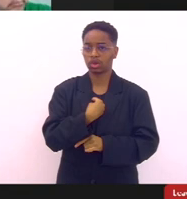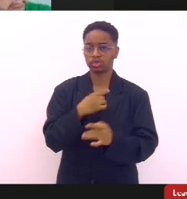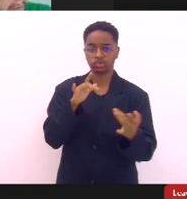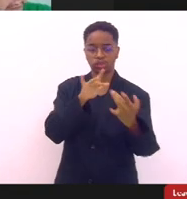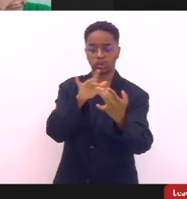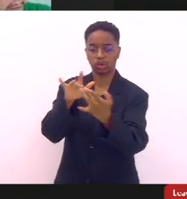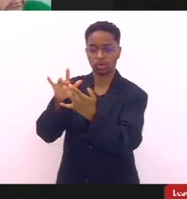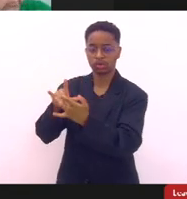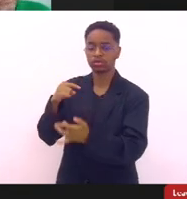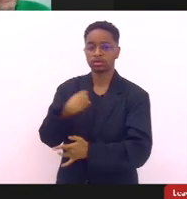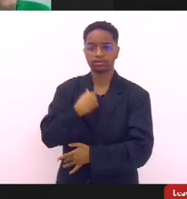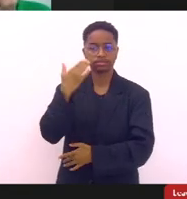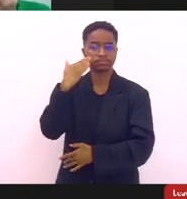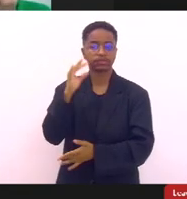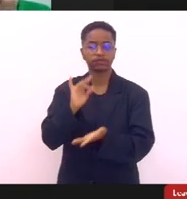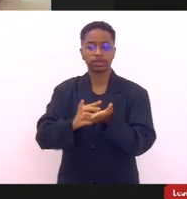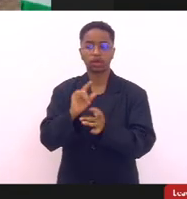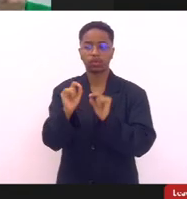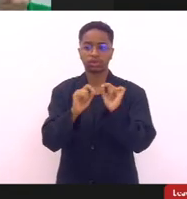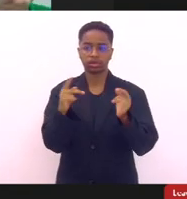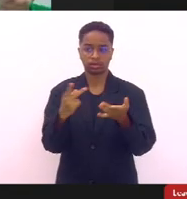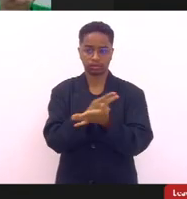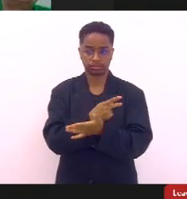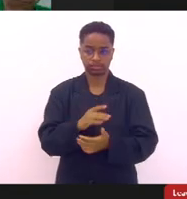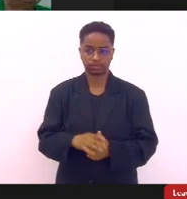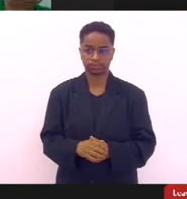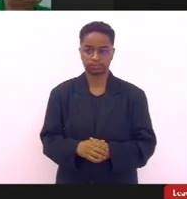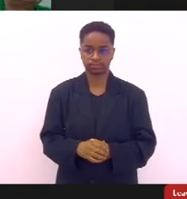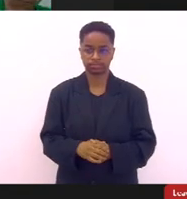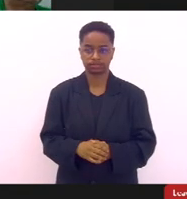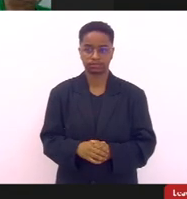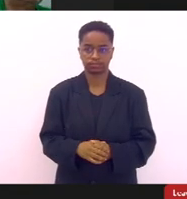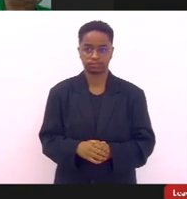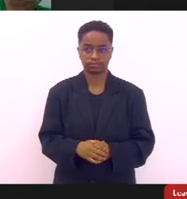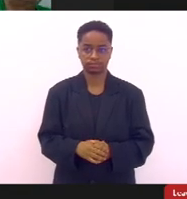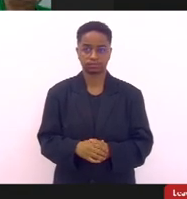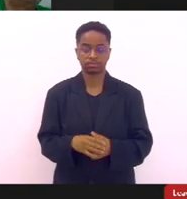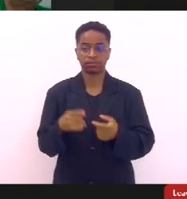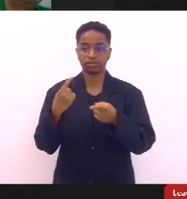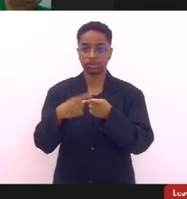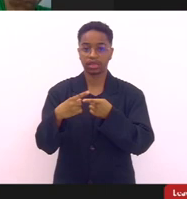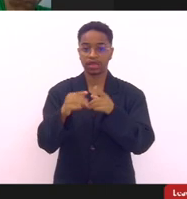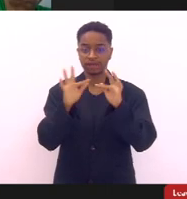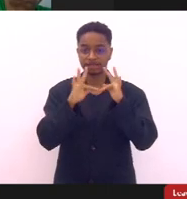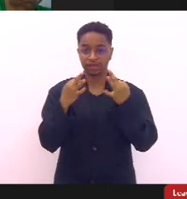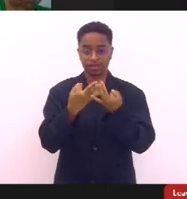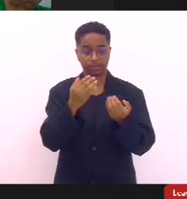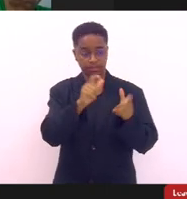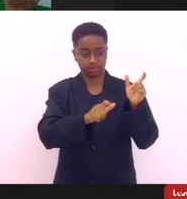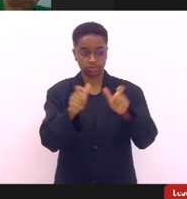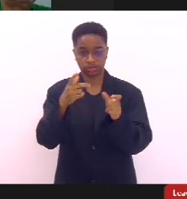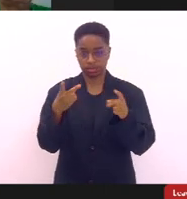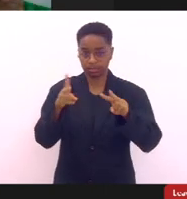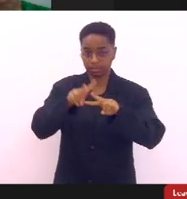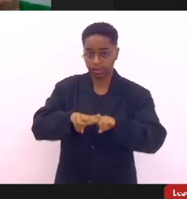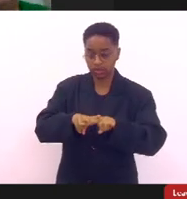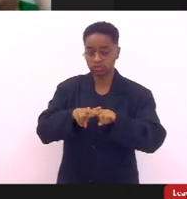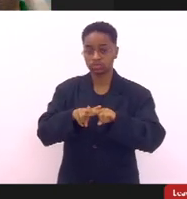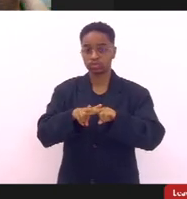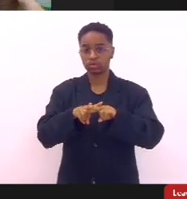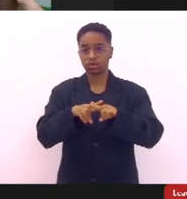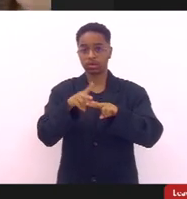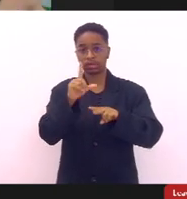que sabemos a realidade, o que, que acontece. Tá? A família dos presos que sai, ele